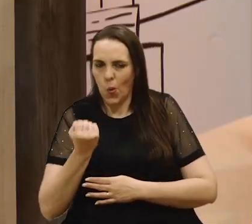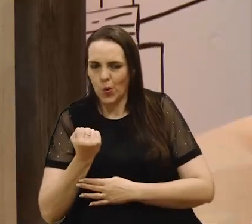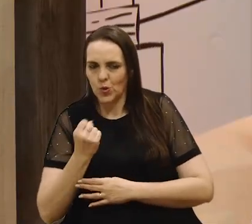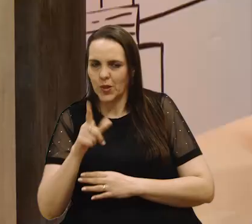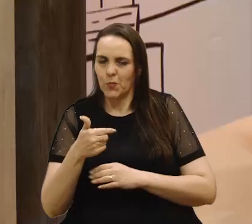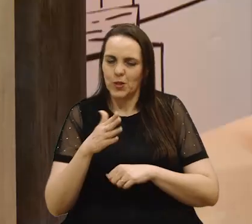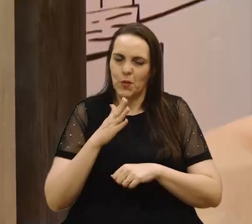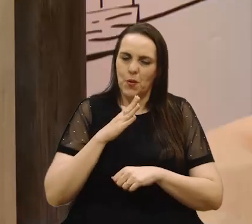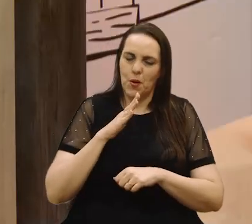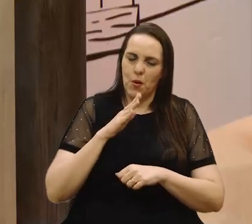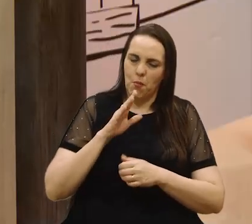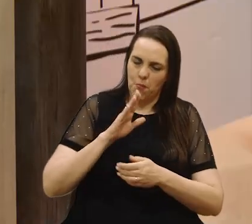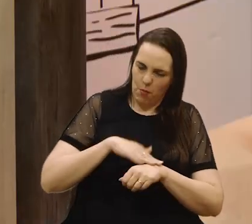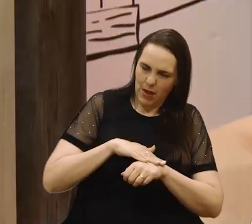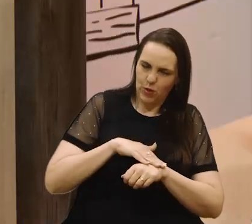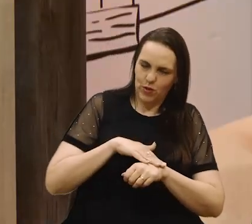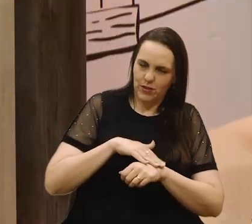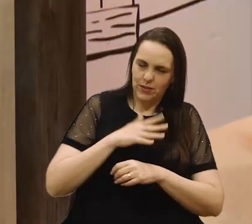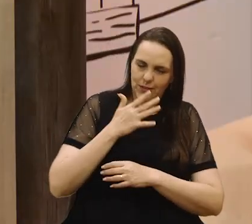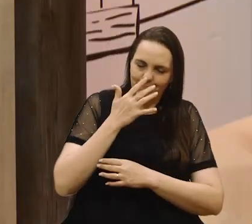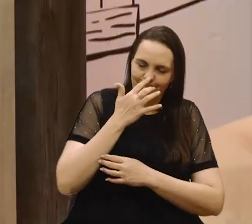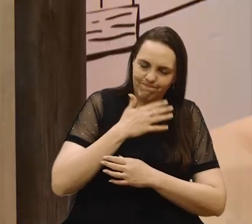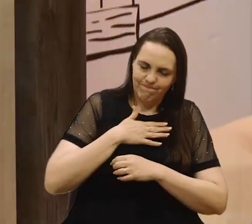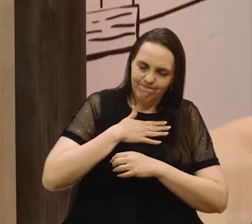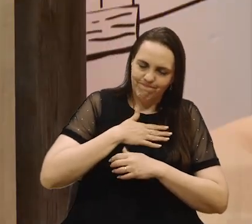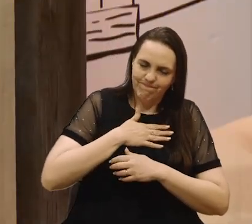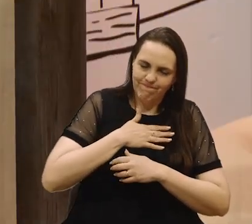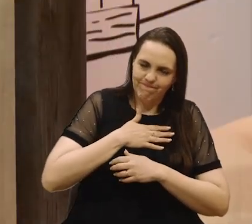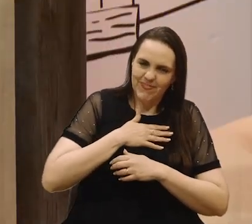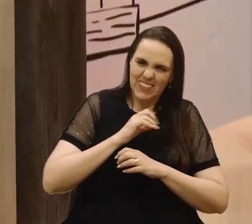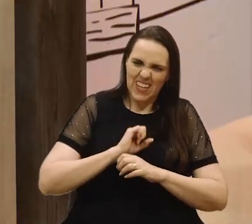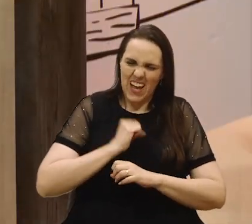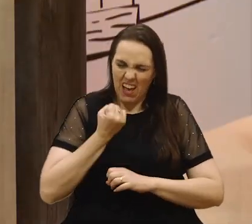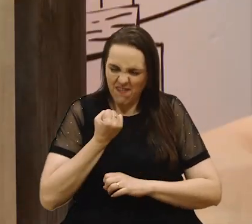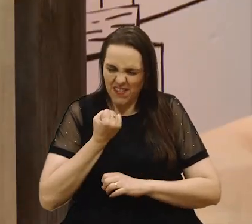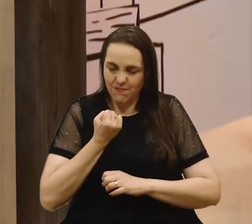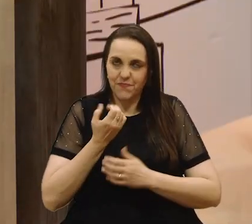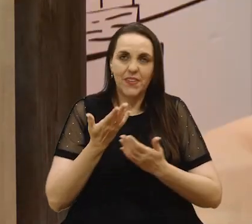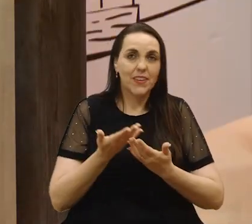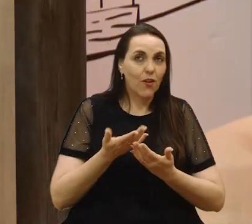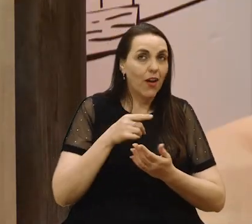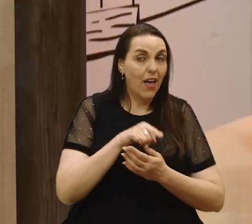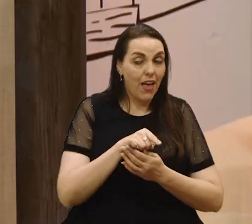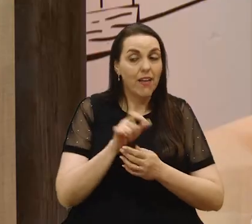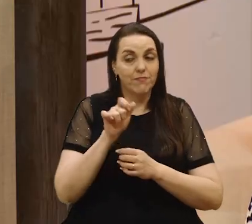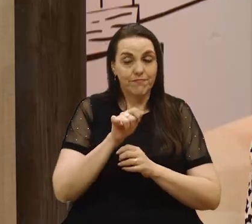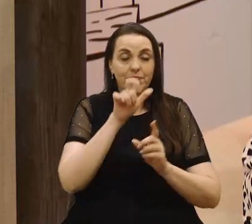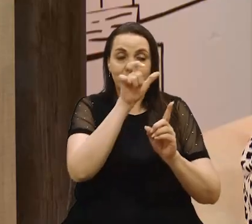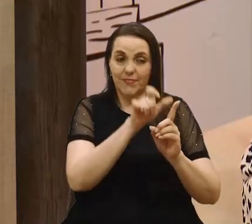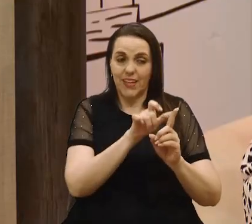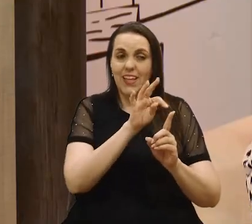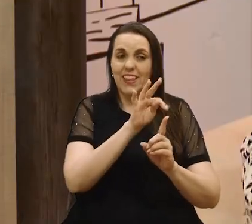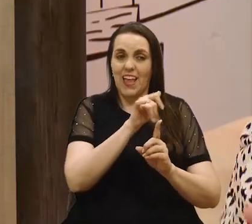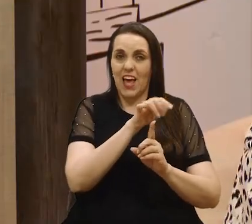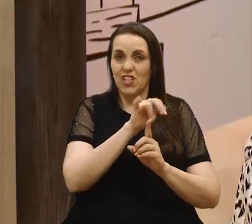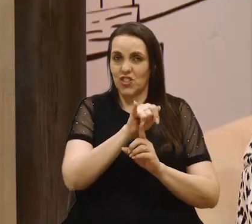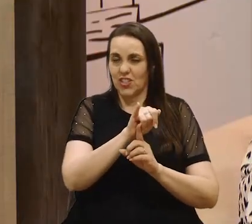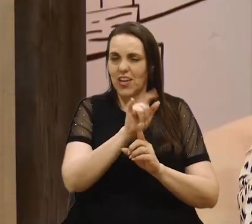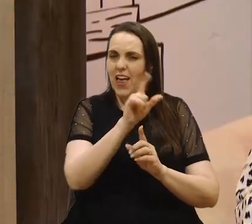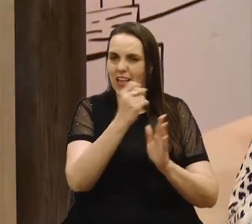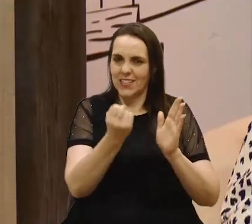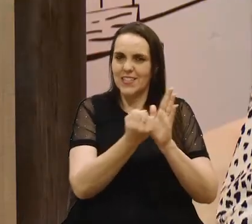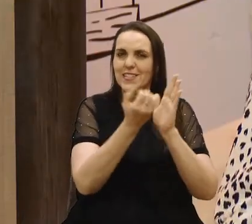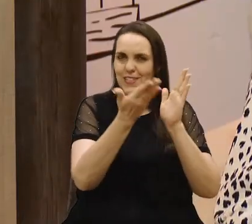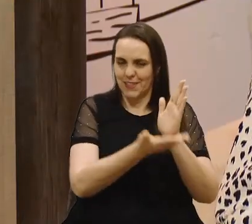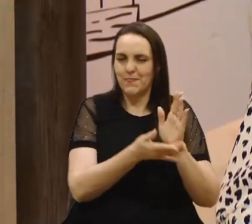e ela tem momentos de afeto e momentos de muita raiva, né? Então a Tati é a figura, inclusive simbolicamente, até